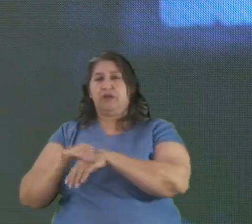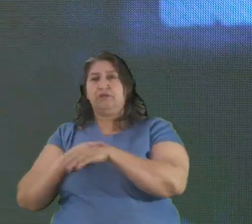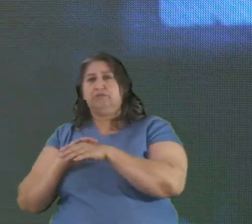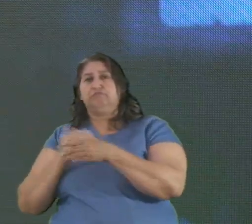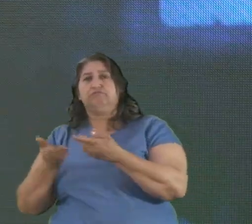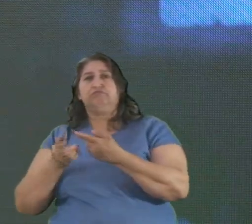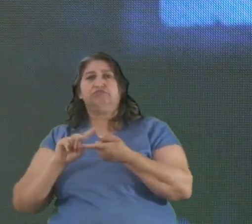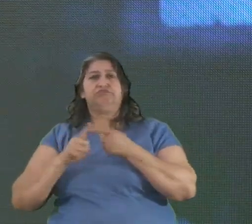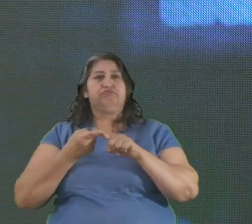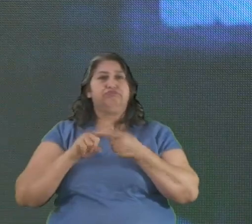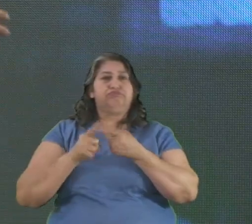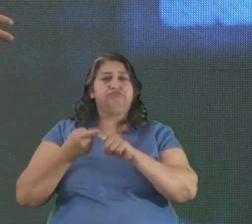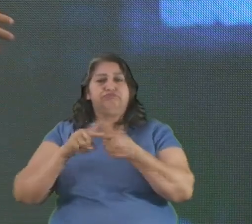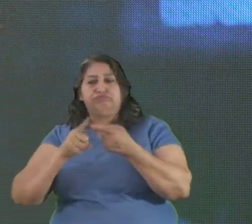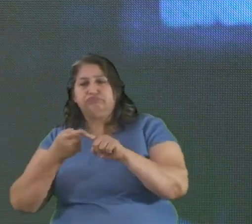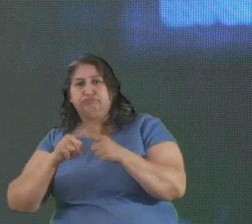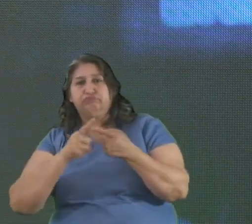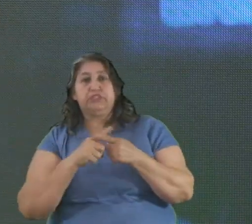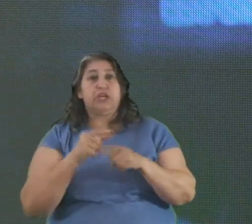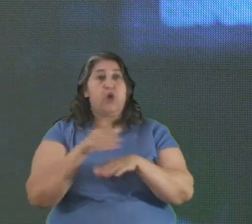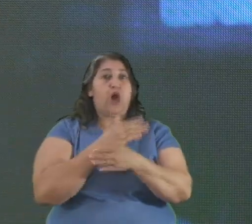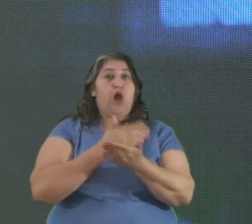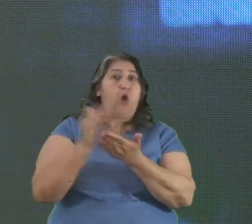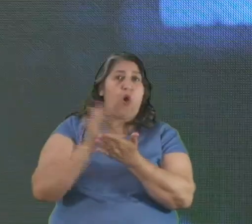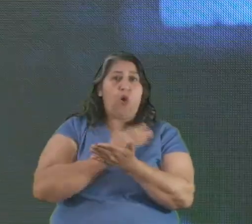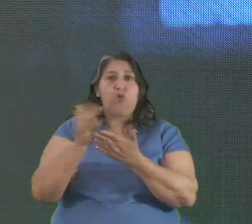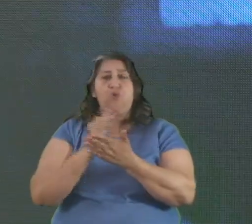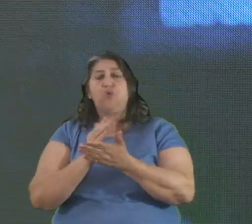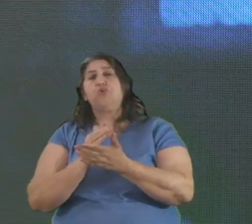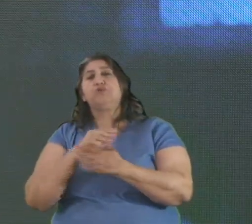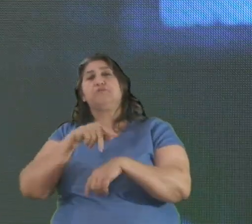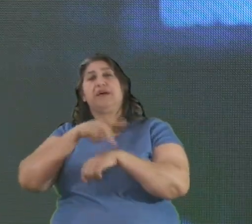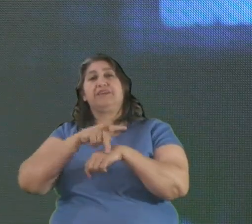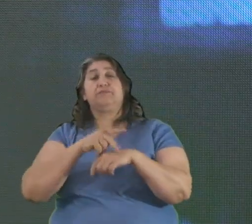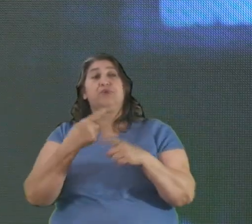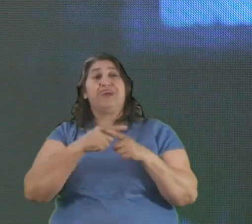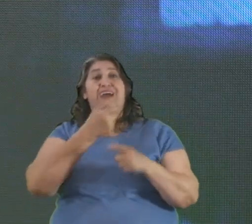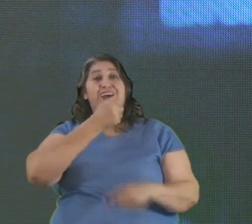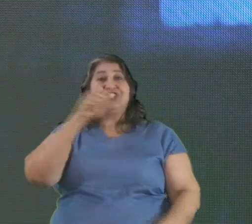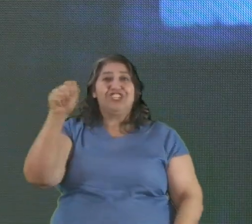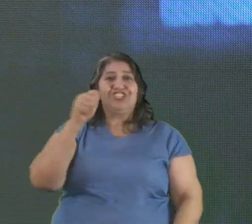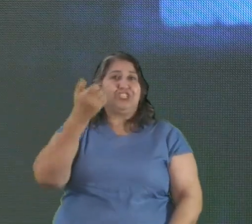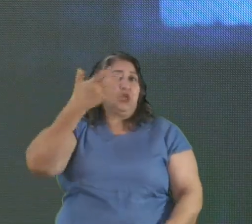conversaram com alguns países. A Argentina, por exemplo, se absteve na votação.